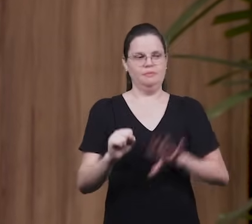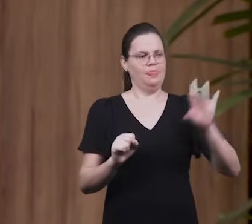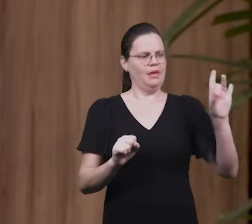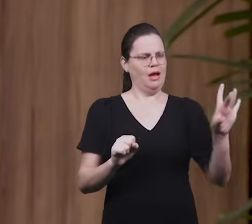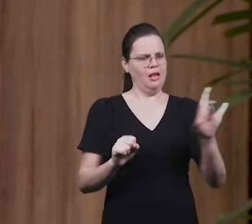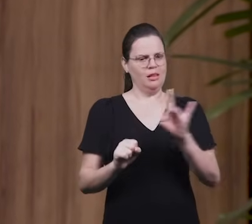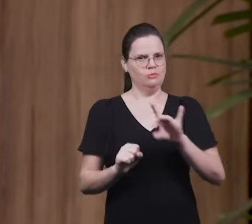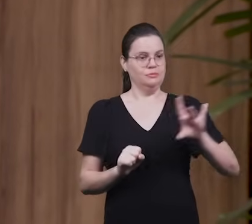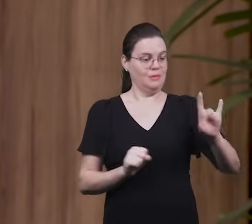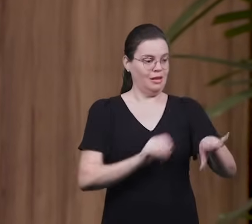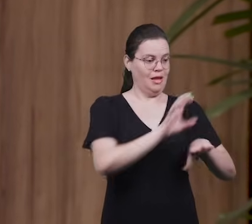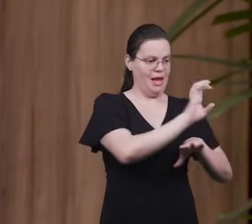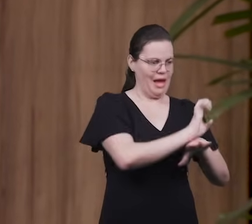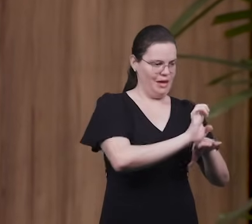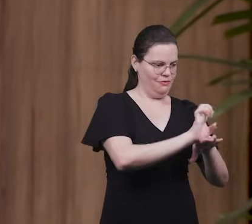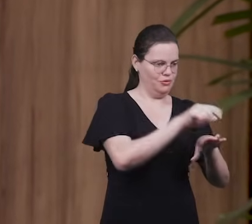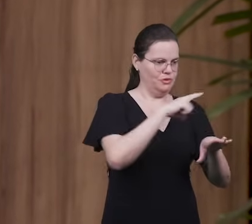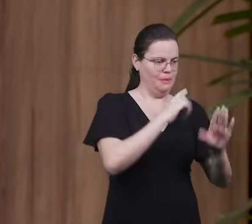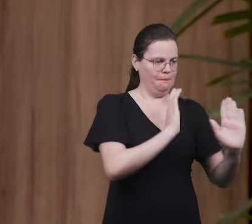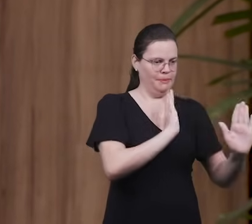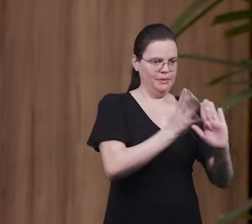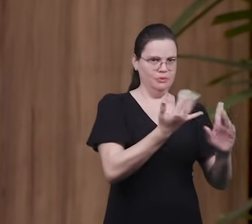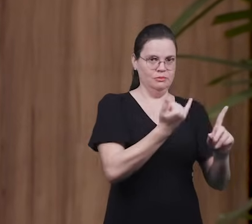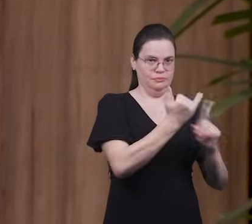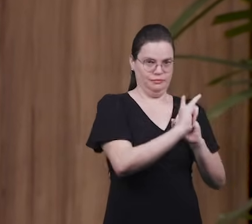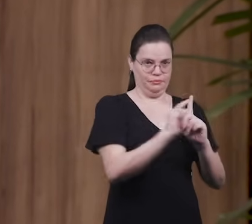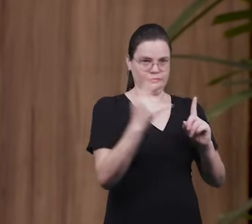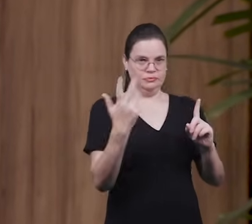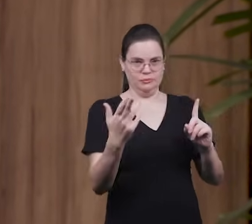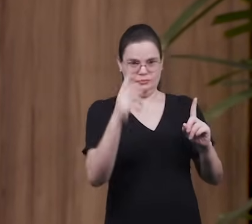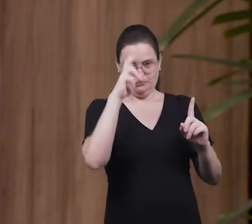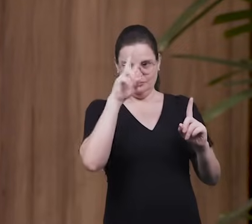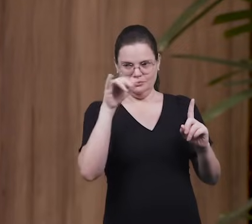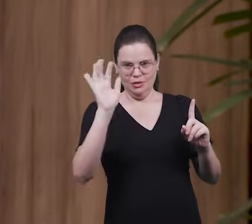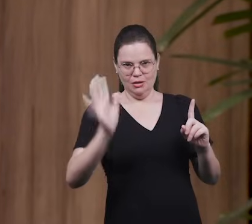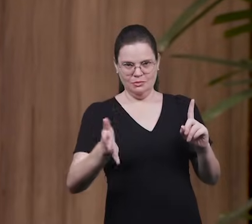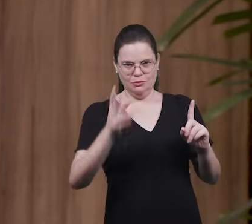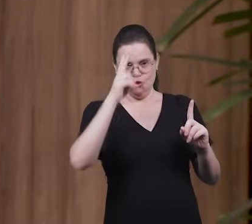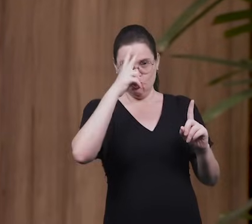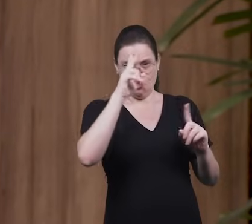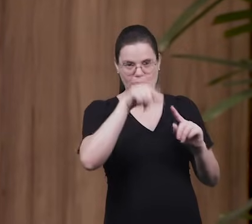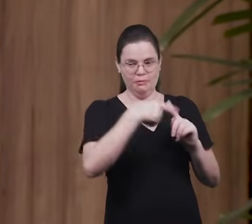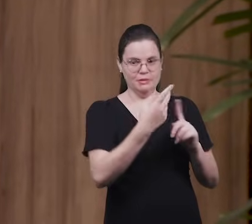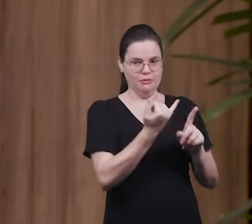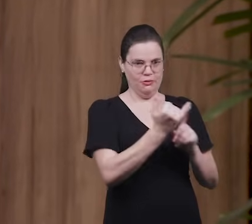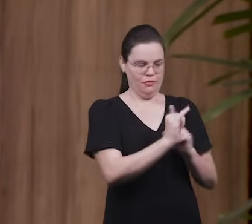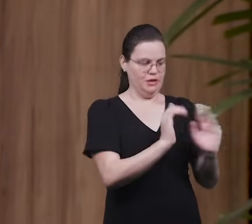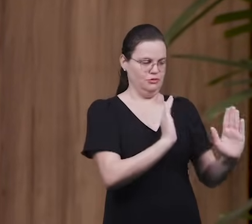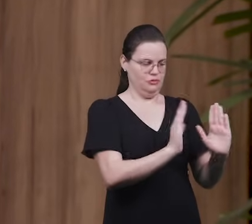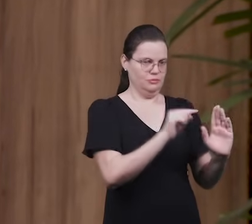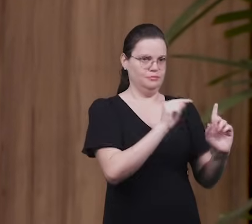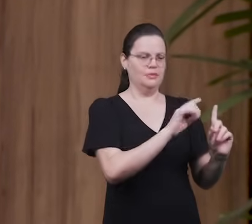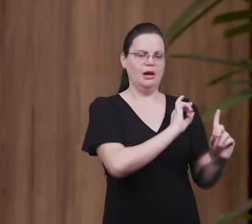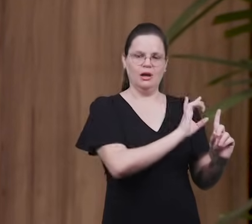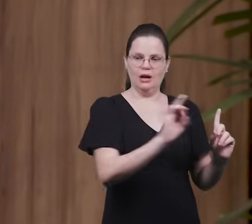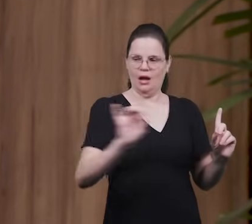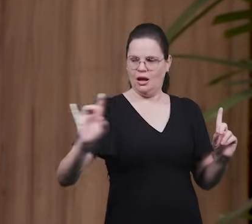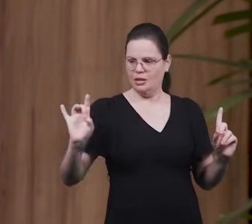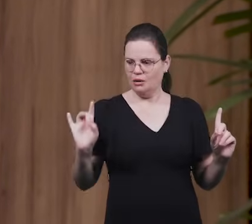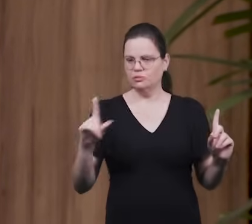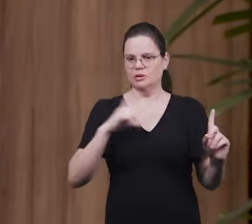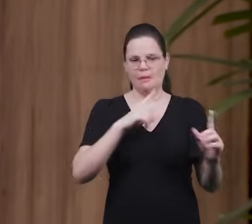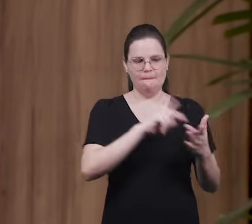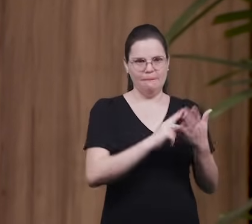carta, há um momento profético na história da igreja, histórico e profético também. Então, para cada carta há